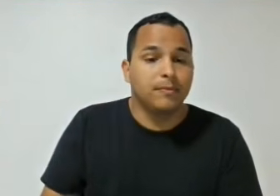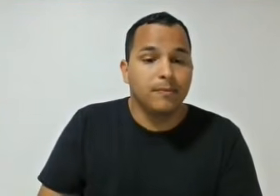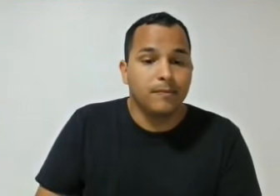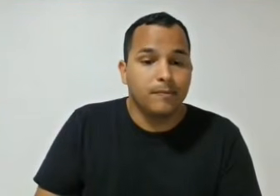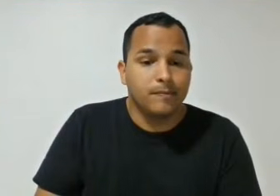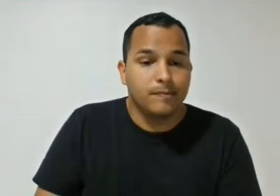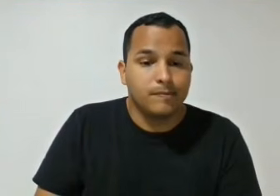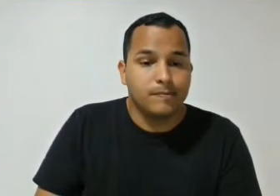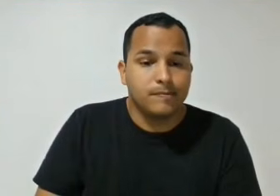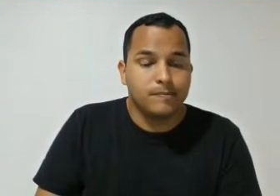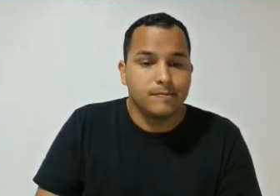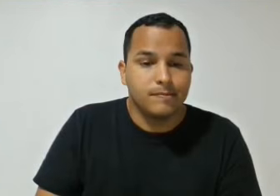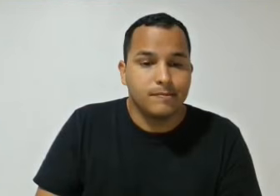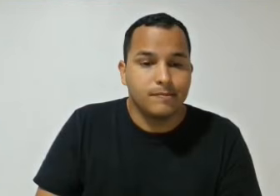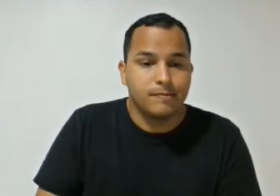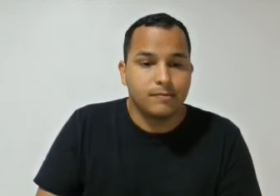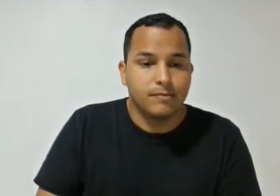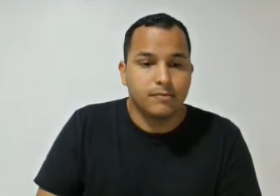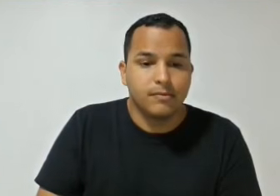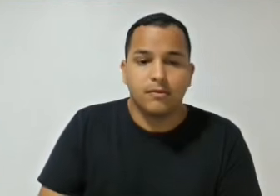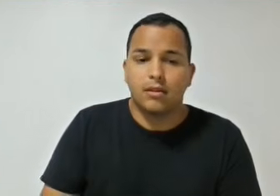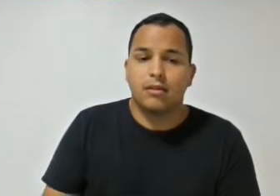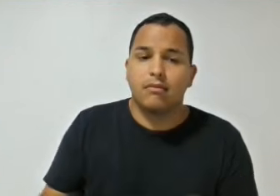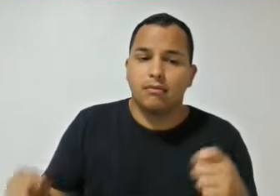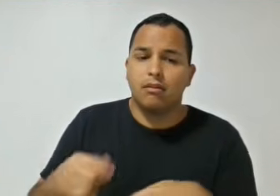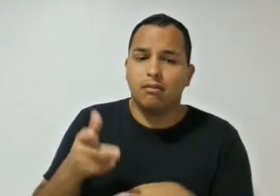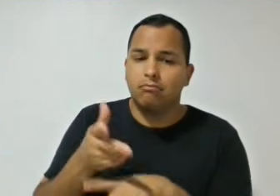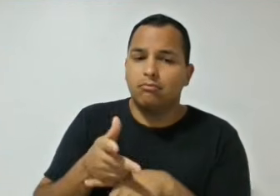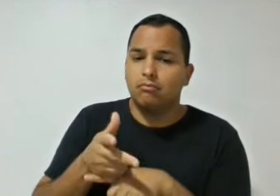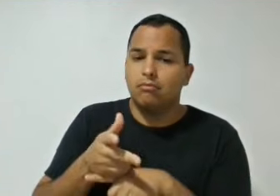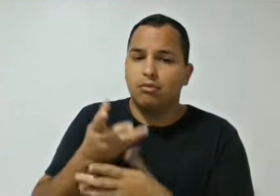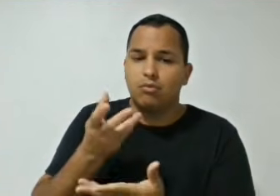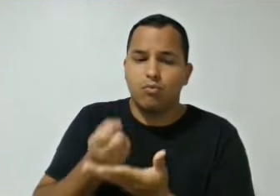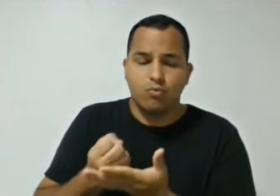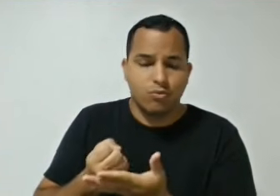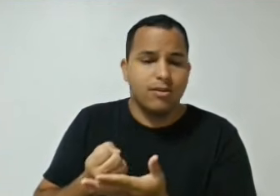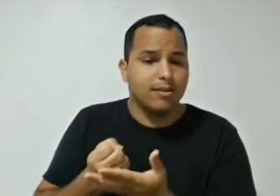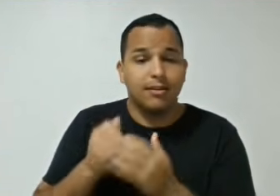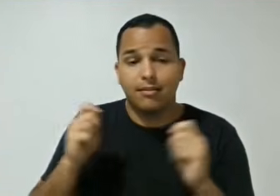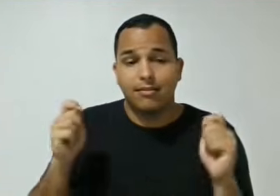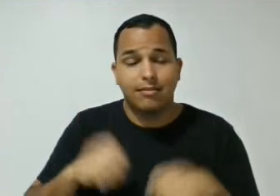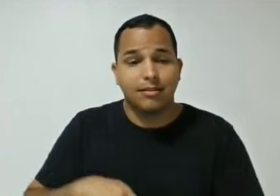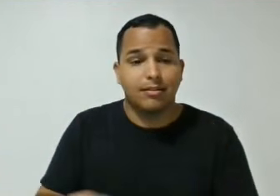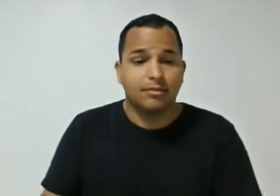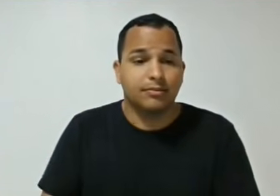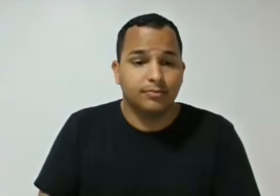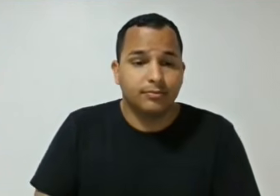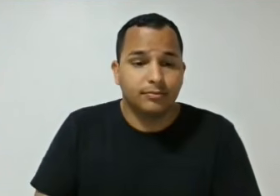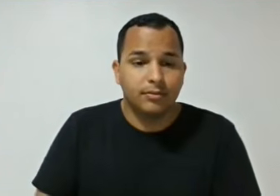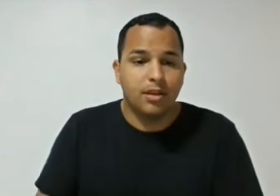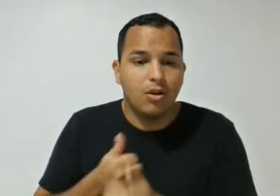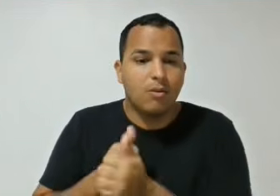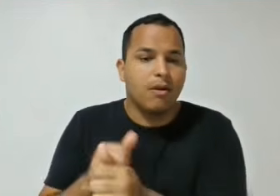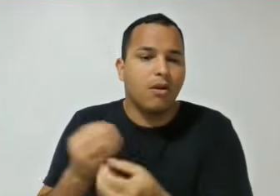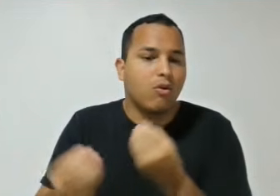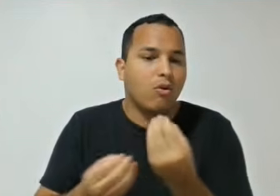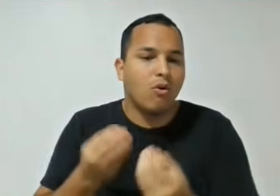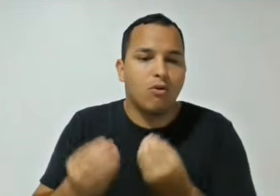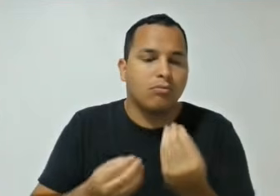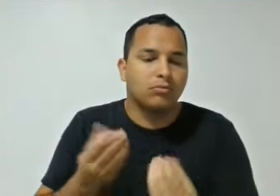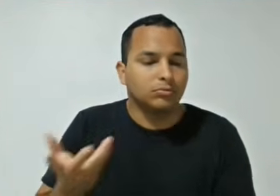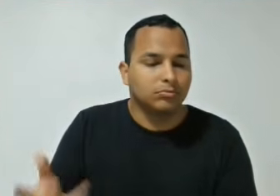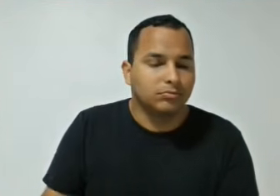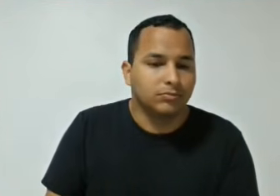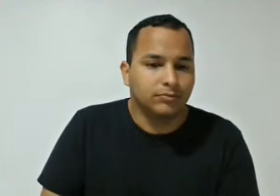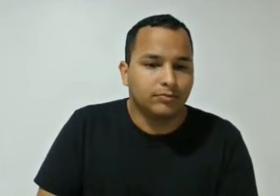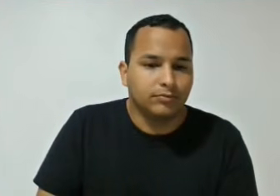barato dessa brincadeira é que a gente pode fazer o registro disso, né? Deixar gravado para poder acompanhar como é que está esse processo.